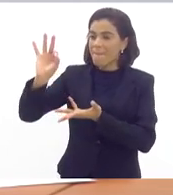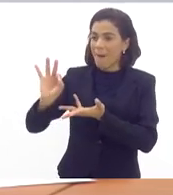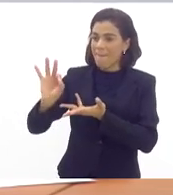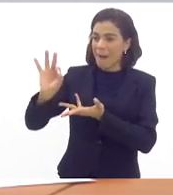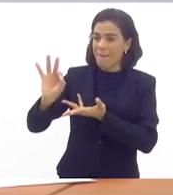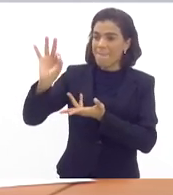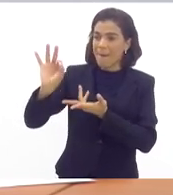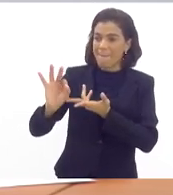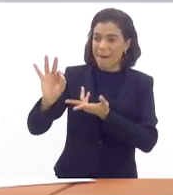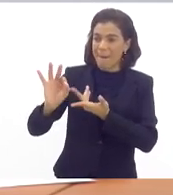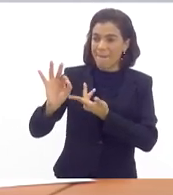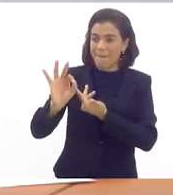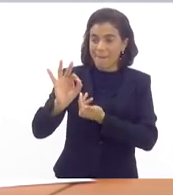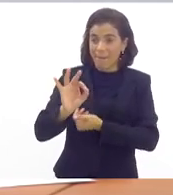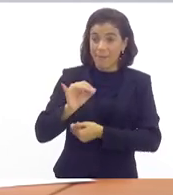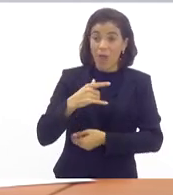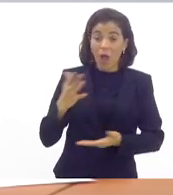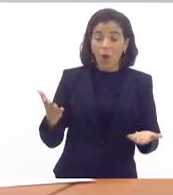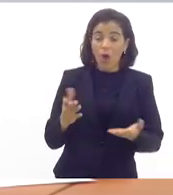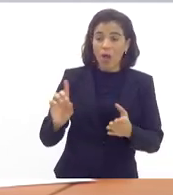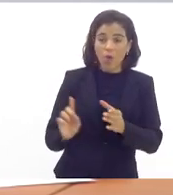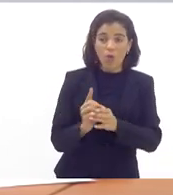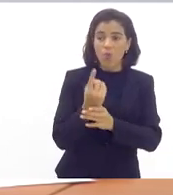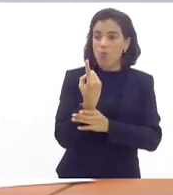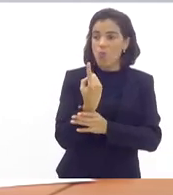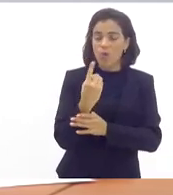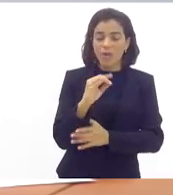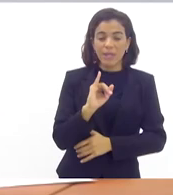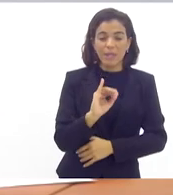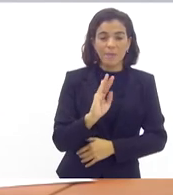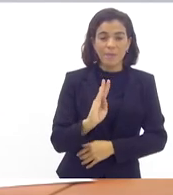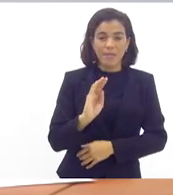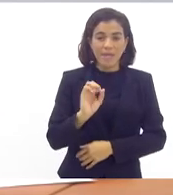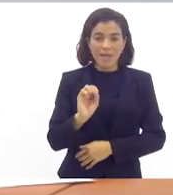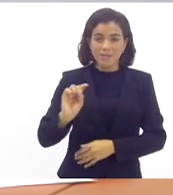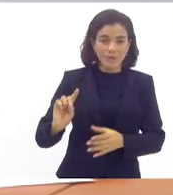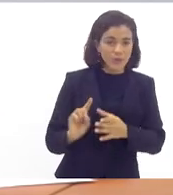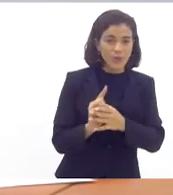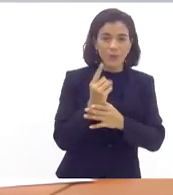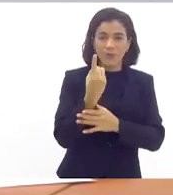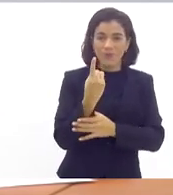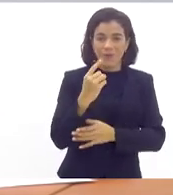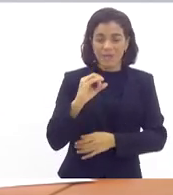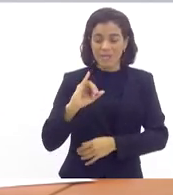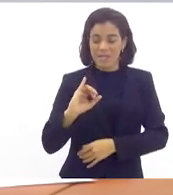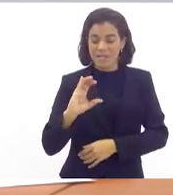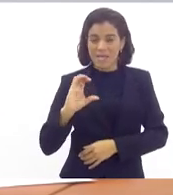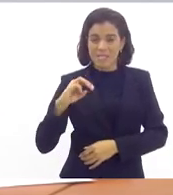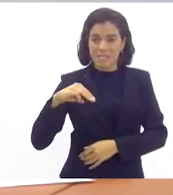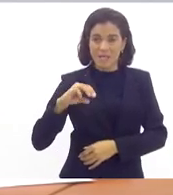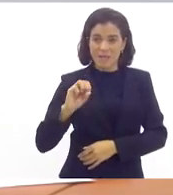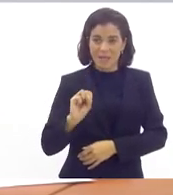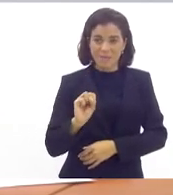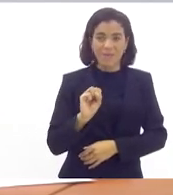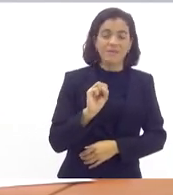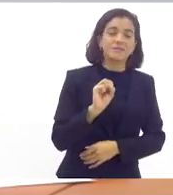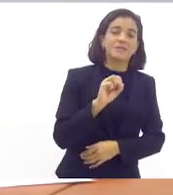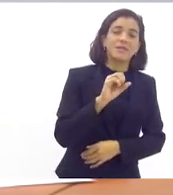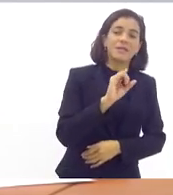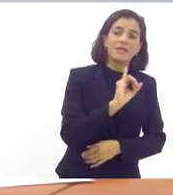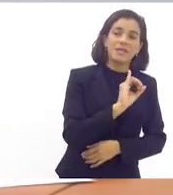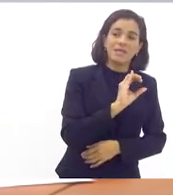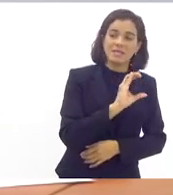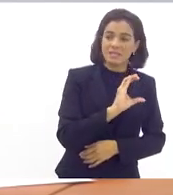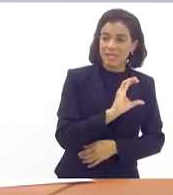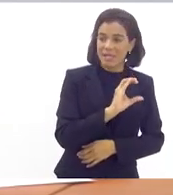vez agora que nós temos um imposto único, ou seja, o IBS, que unifica o ICMS e o ISS, por